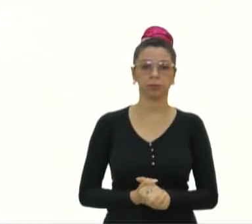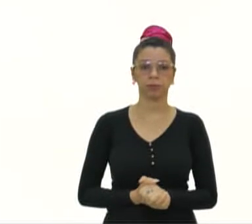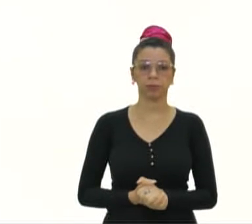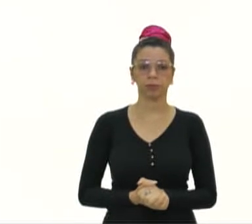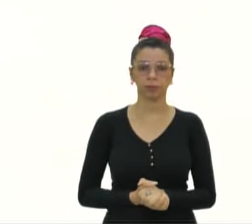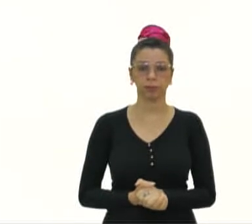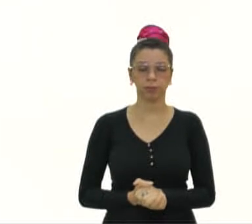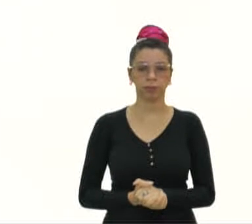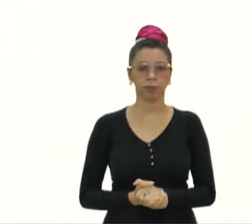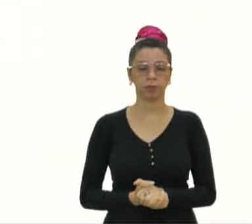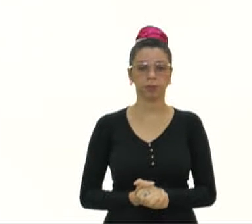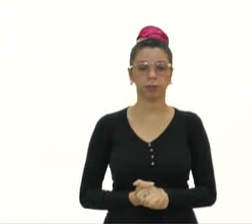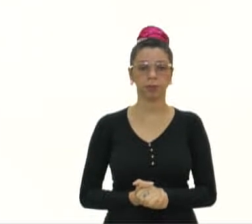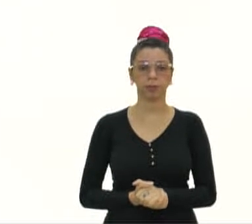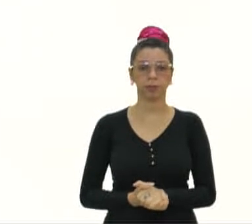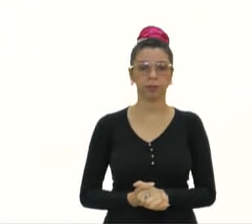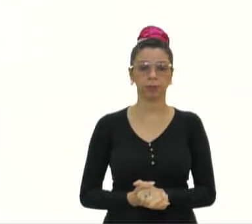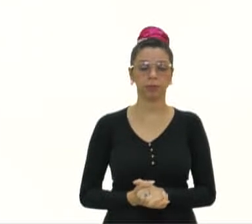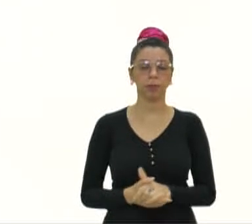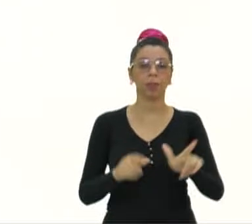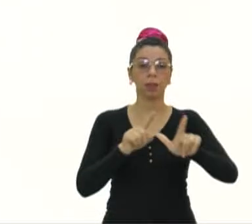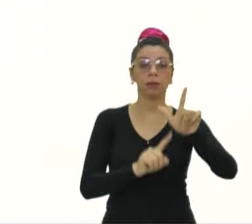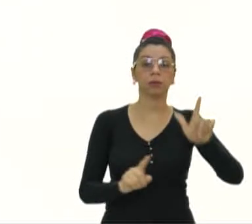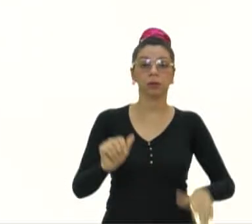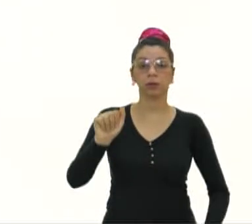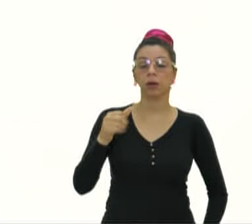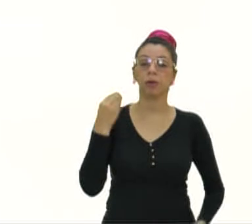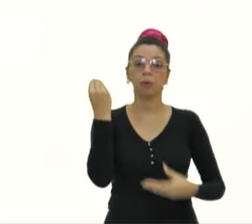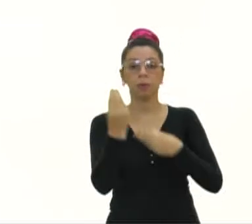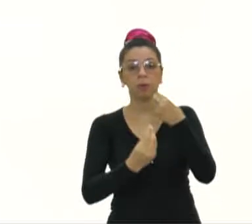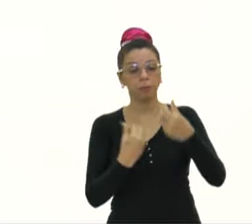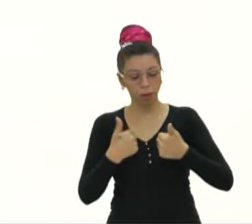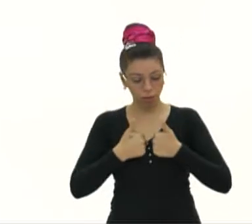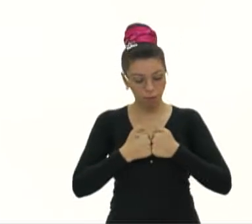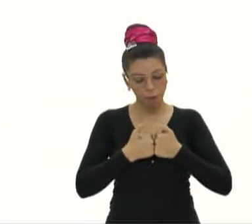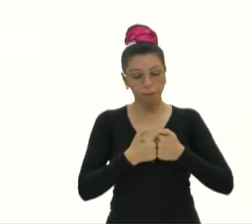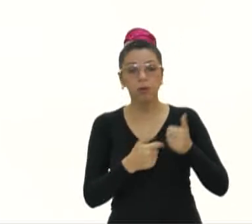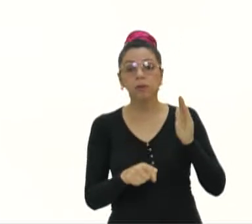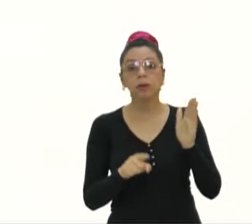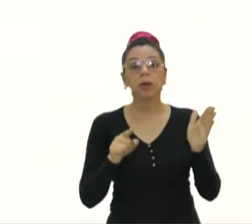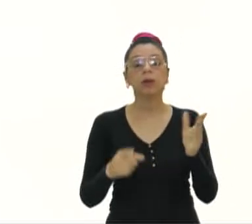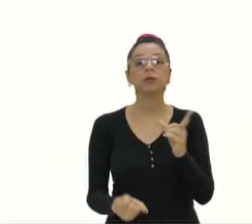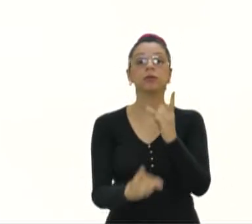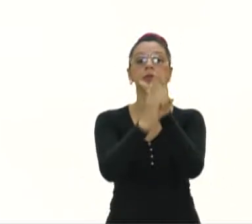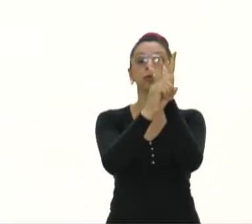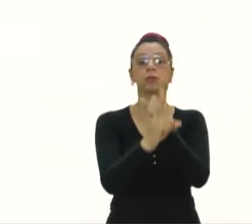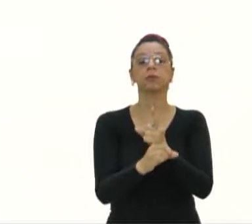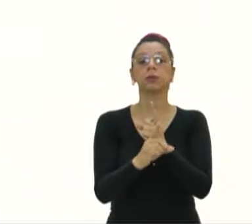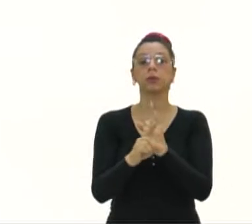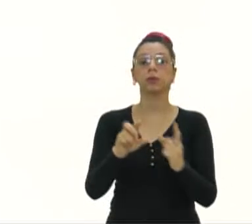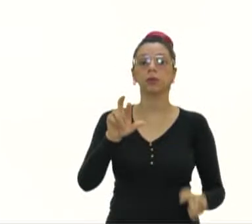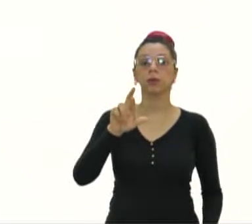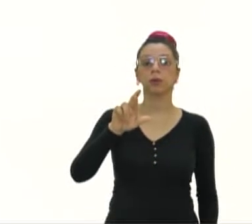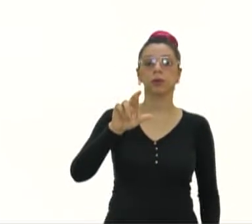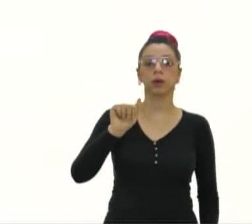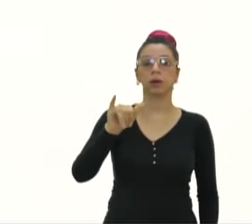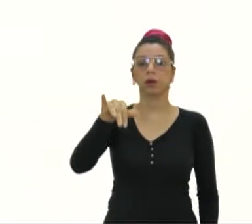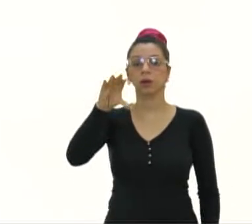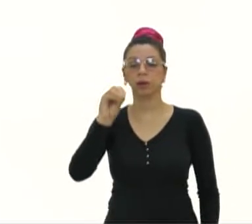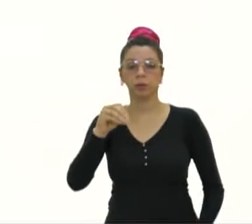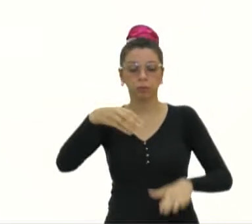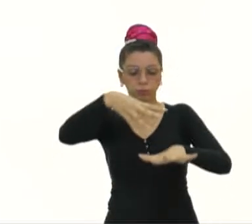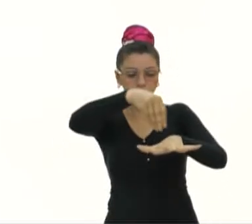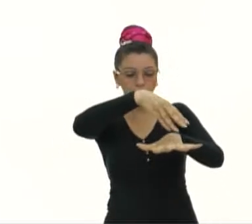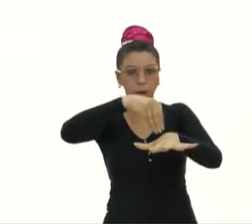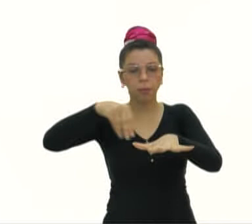Röntgen discover the X-ray? Como o físico descobriu o raio-x? E a letra B, what was his